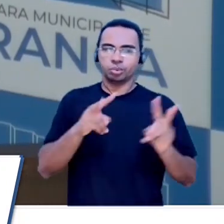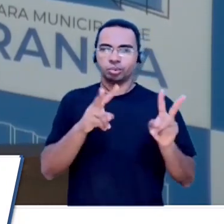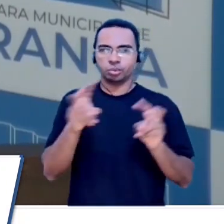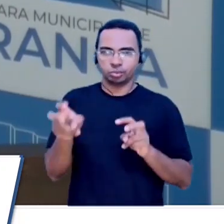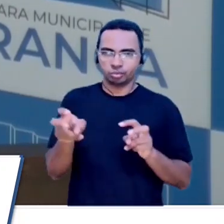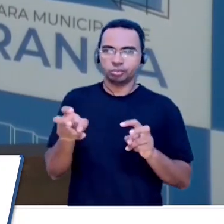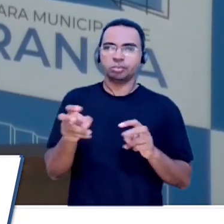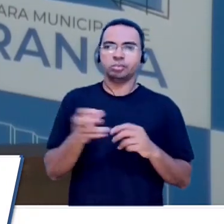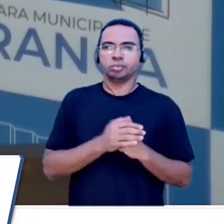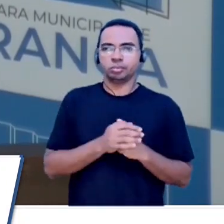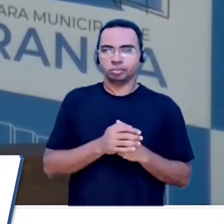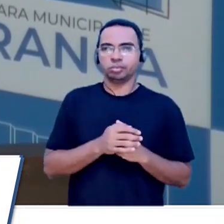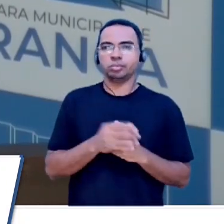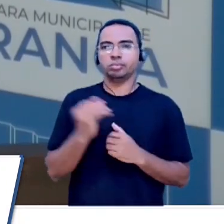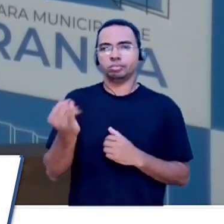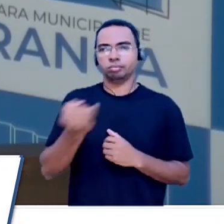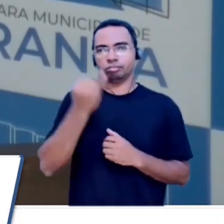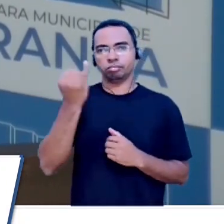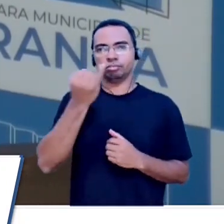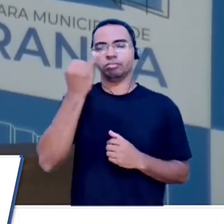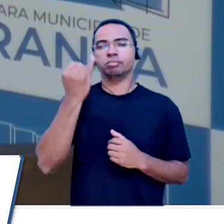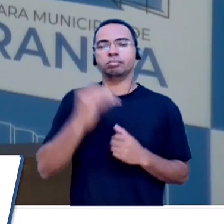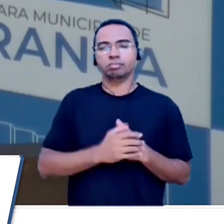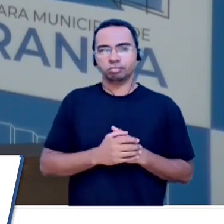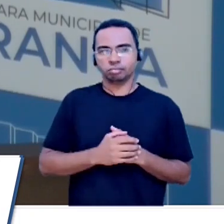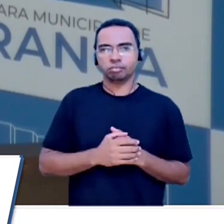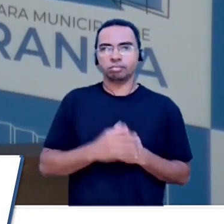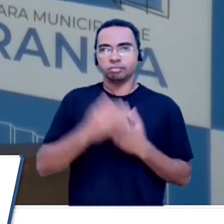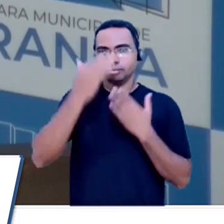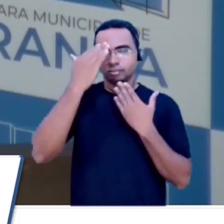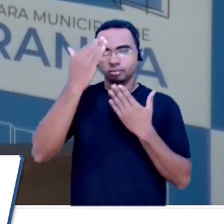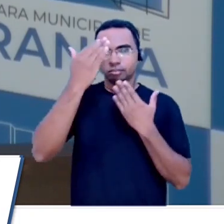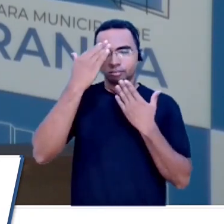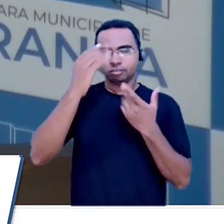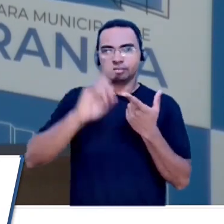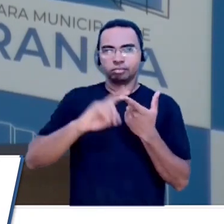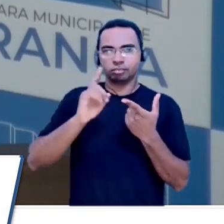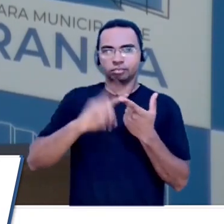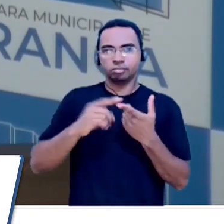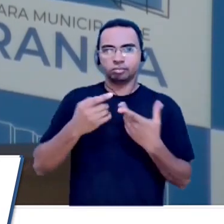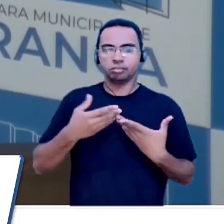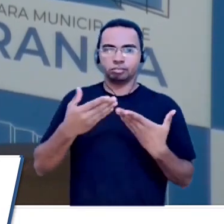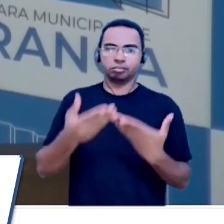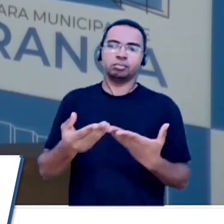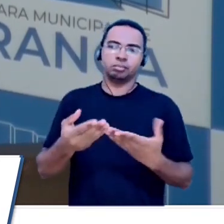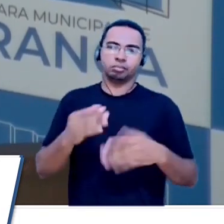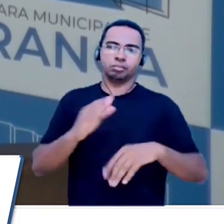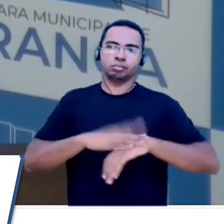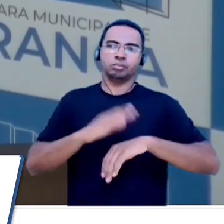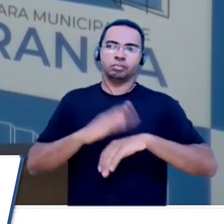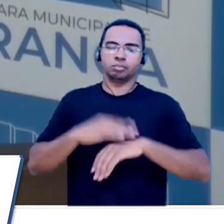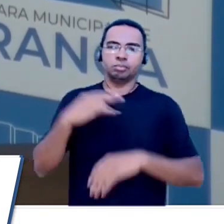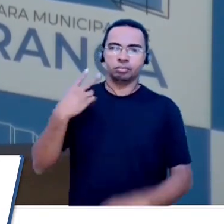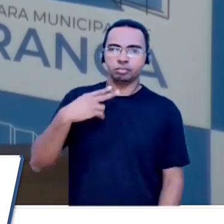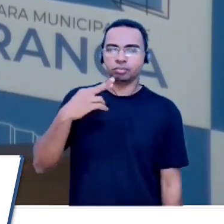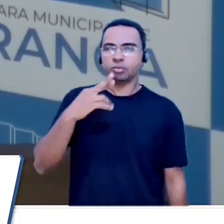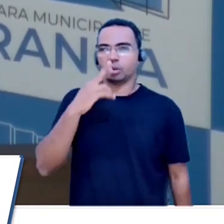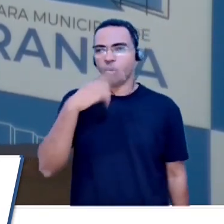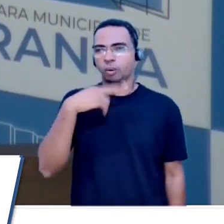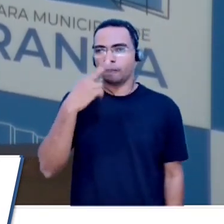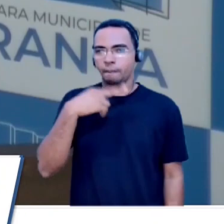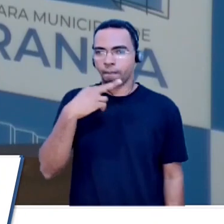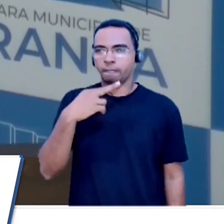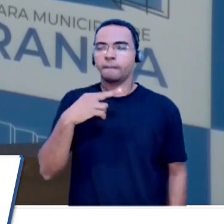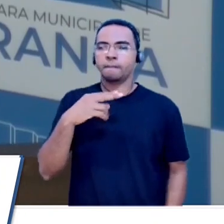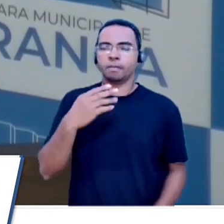de fundamental importância. Queria agradecer também o convite feito pelo vereador Ronaldo Carvalho, que muito me